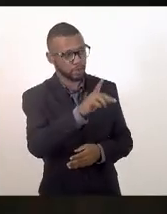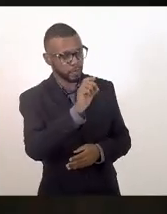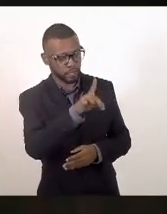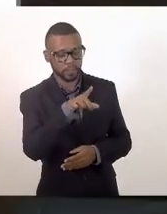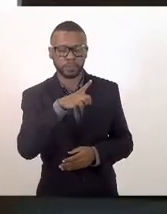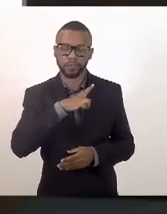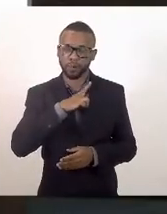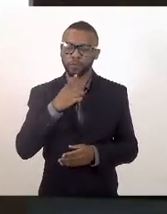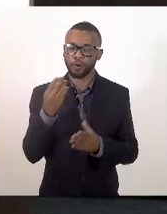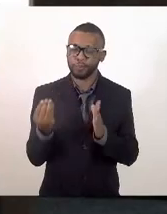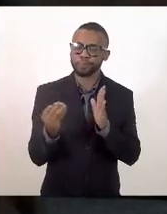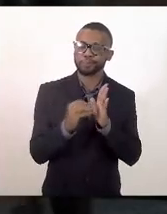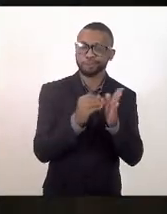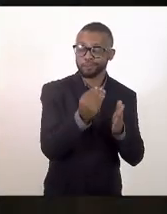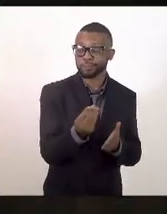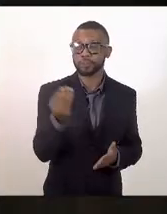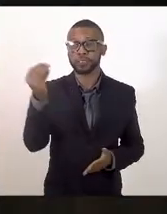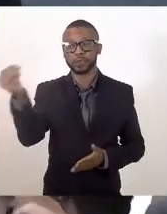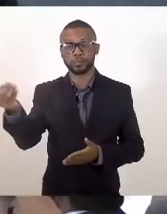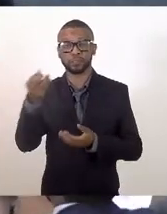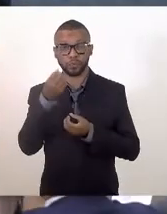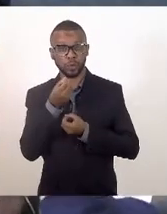para o nosso relator.